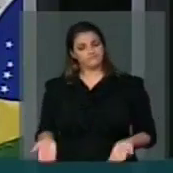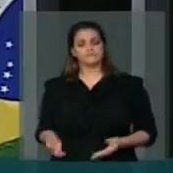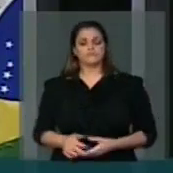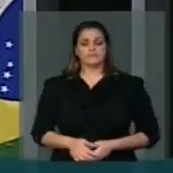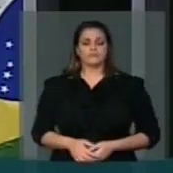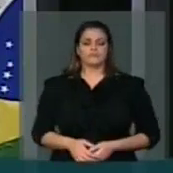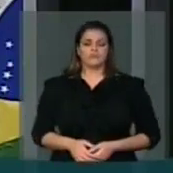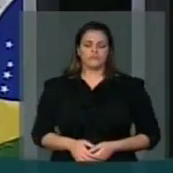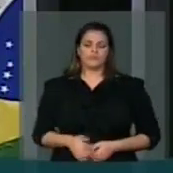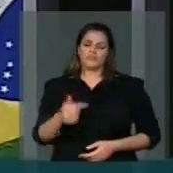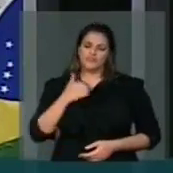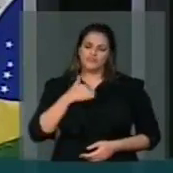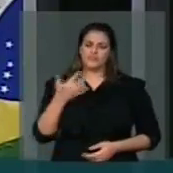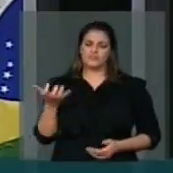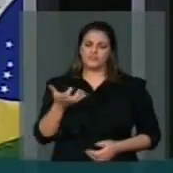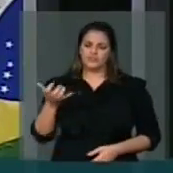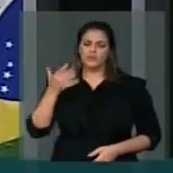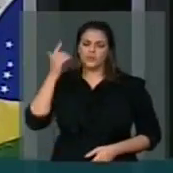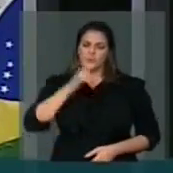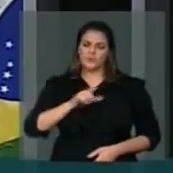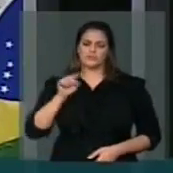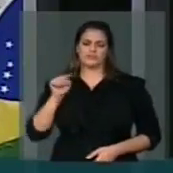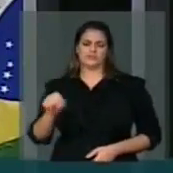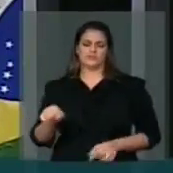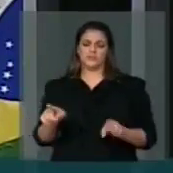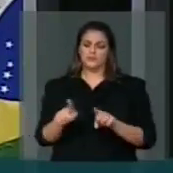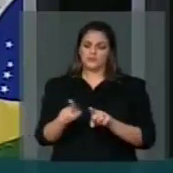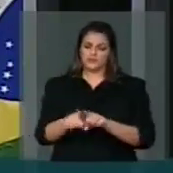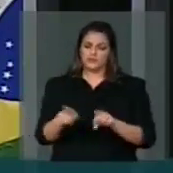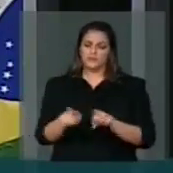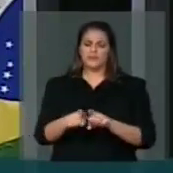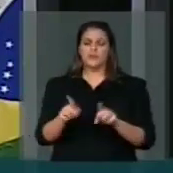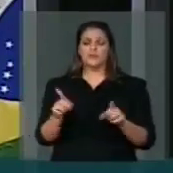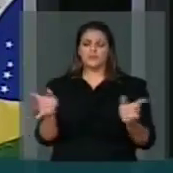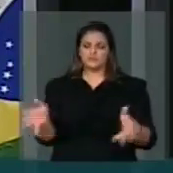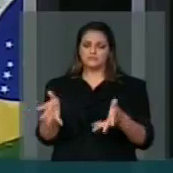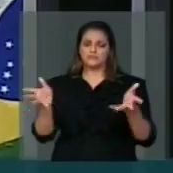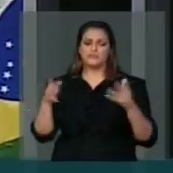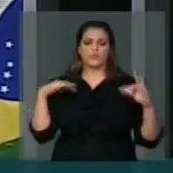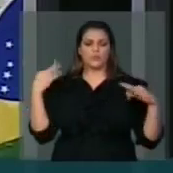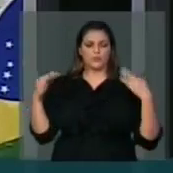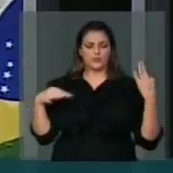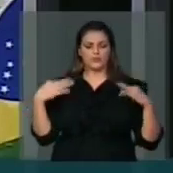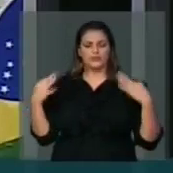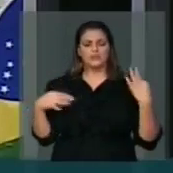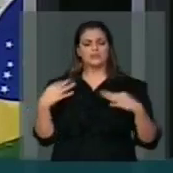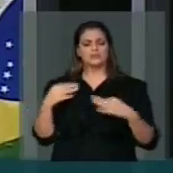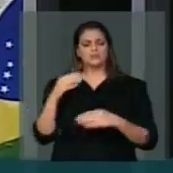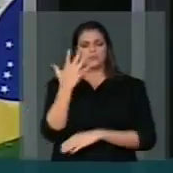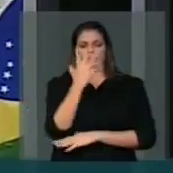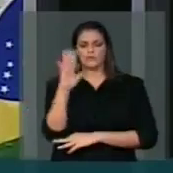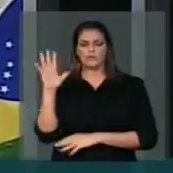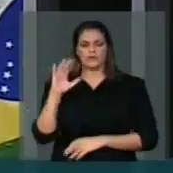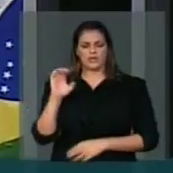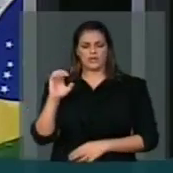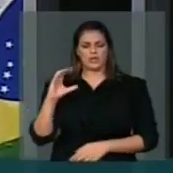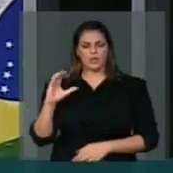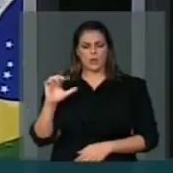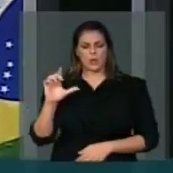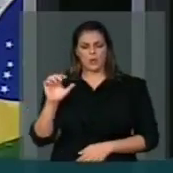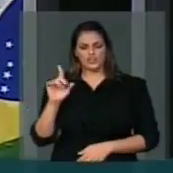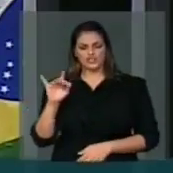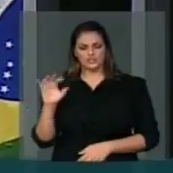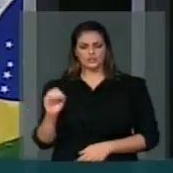Raimundo, mas em homenagem acima de tudo ao turismo ecológico do Brasil, que o governo, pelo amor de Deus,